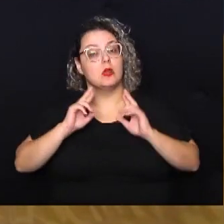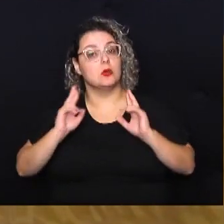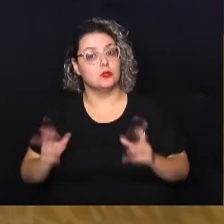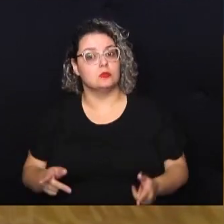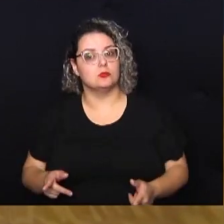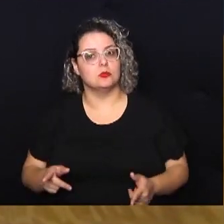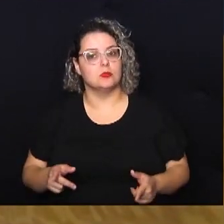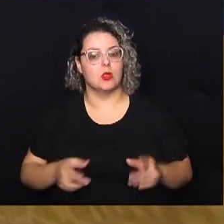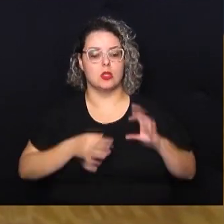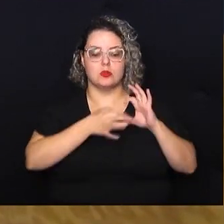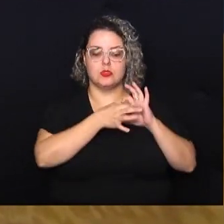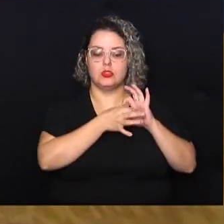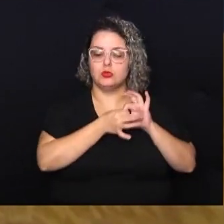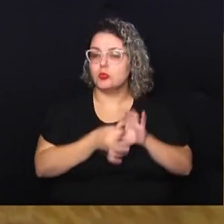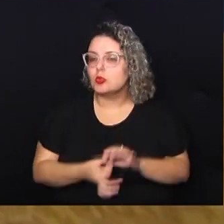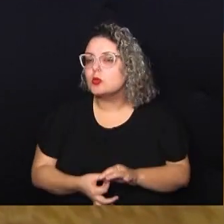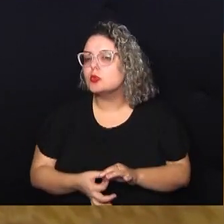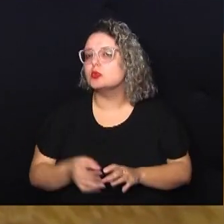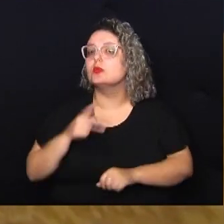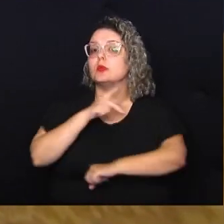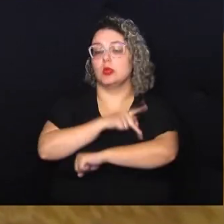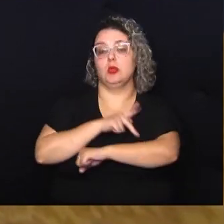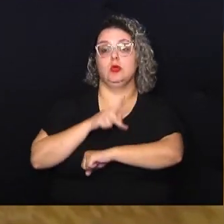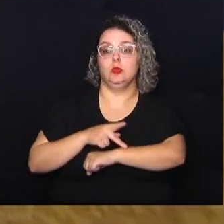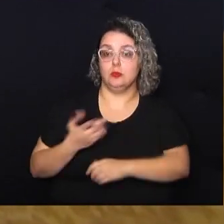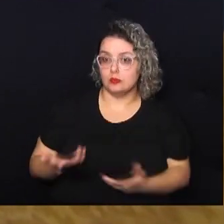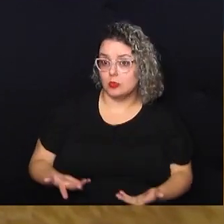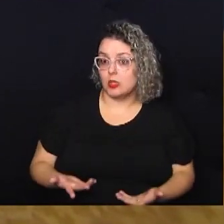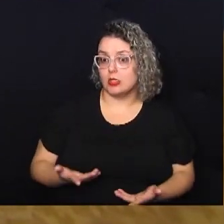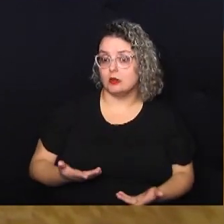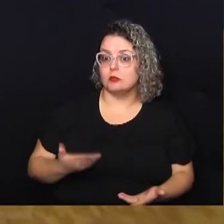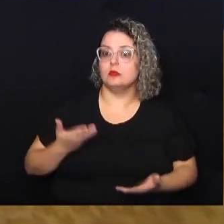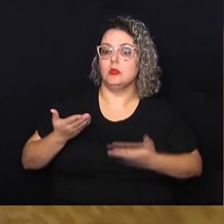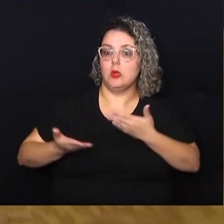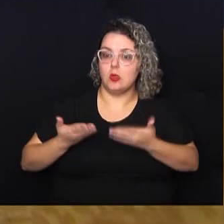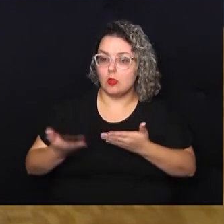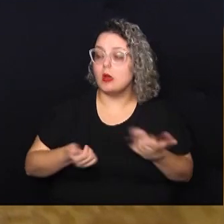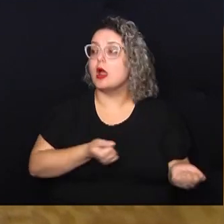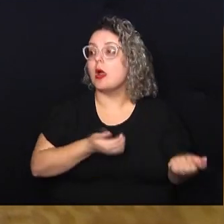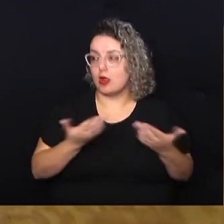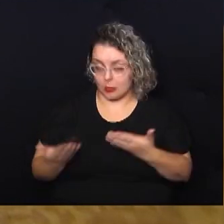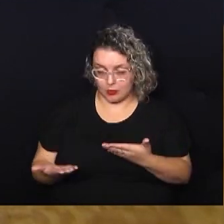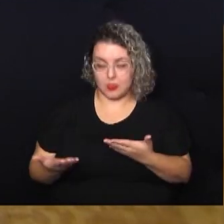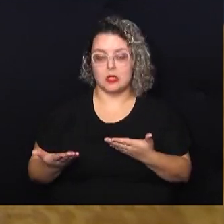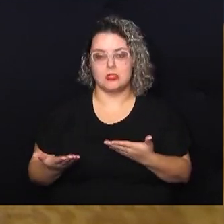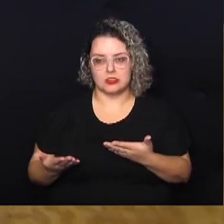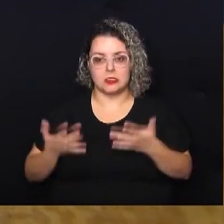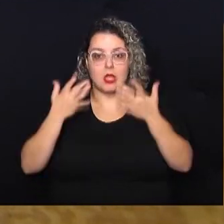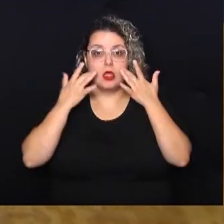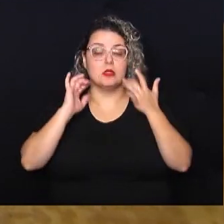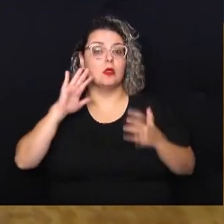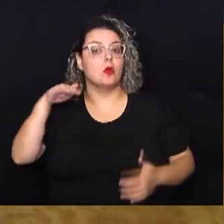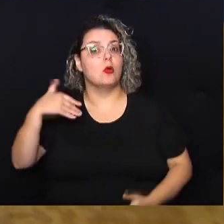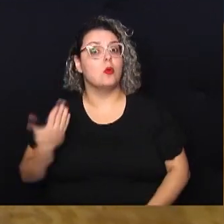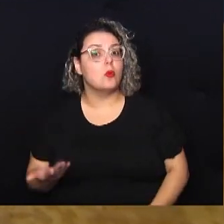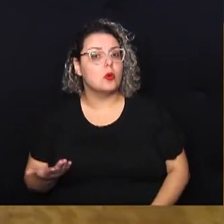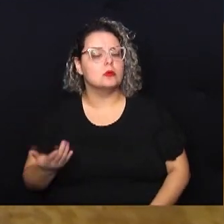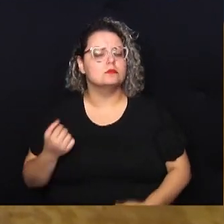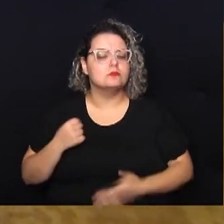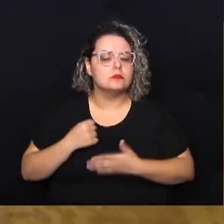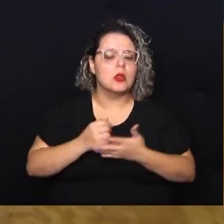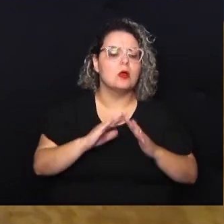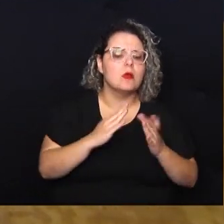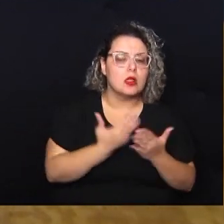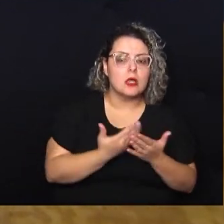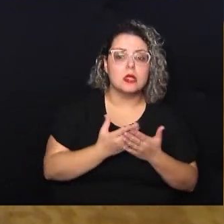num contexto pedagógico que a gente vai apresentar o espetáculo, né? Então, quando a gente leva para as escolas, tem todo